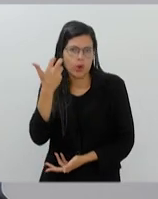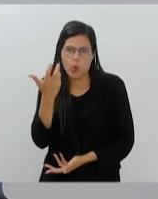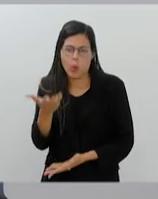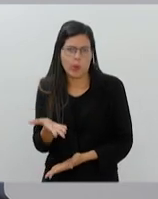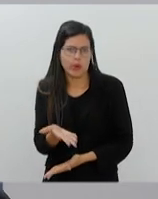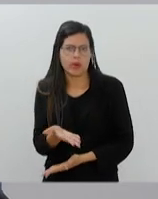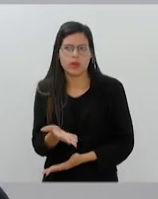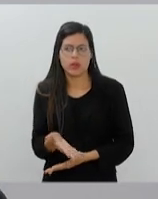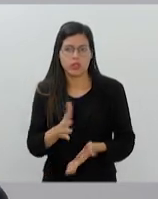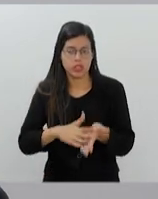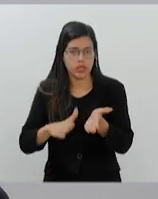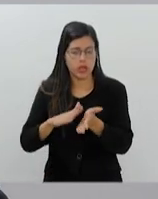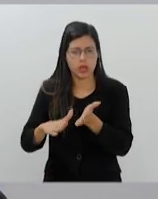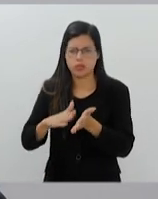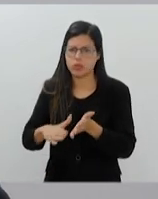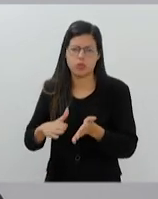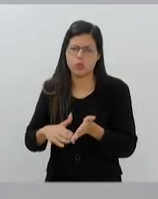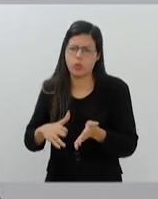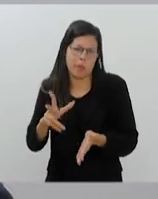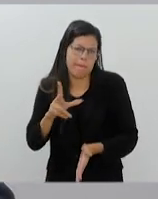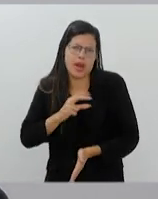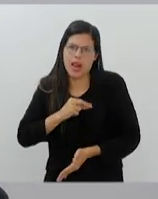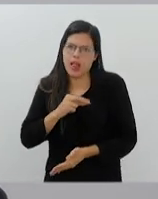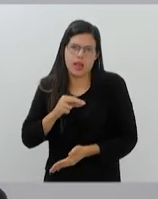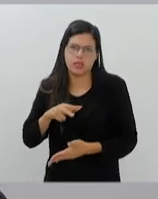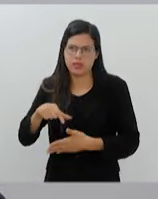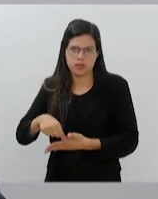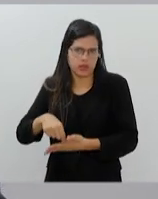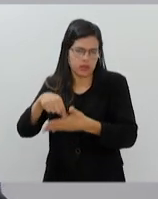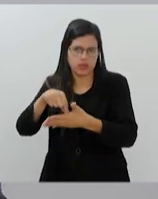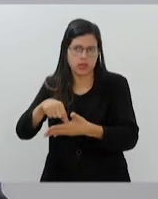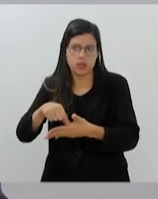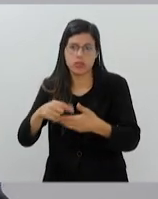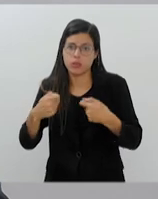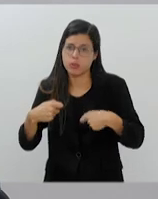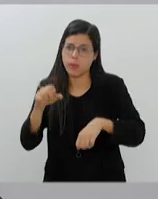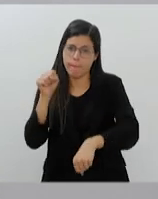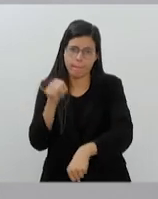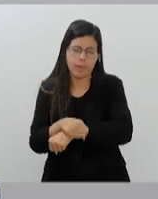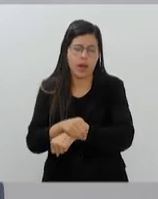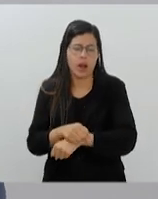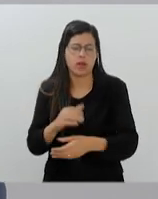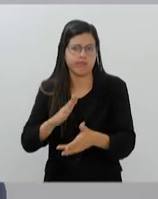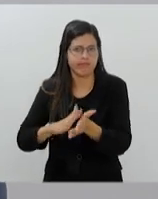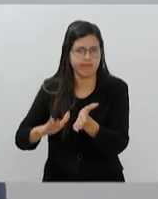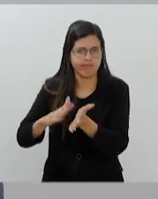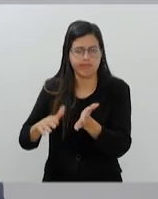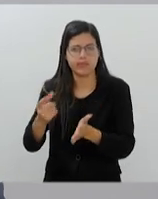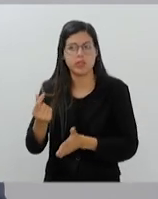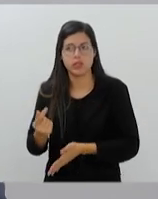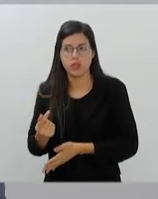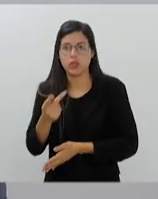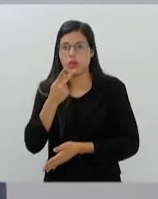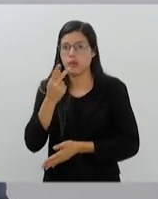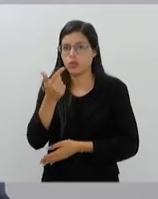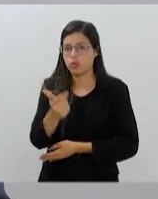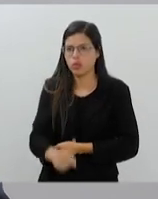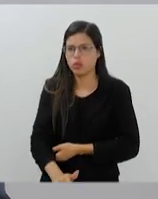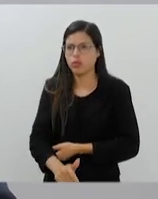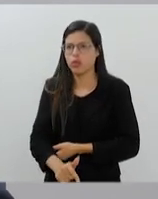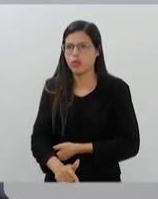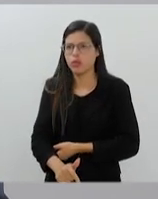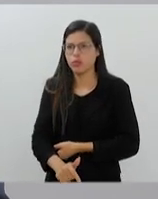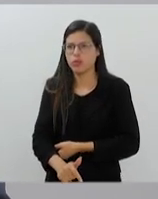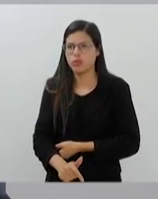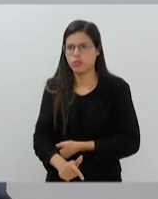estar onde está para o bem do povo do Rio de Janeiro a gente precisa interromper essa gastança de dinheiro então estou recomendando de novo assumindo aqui toda